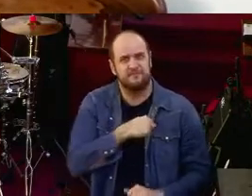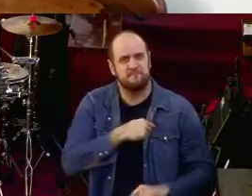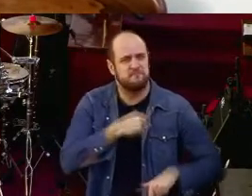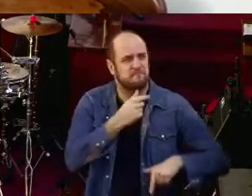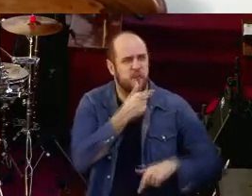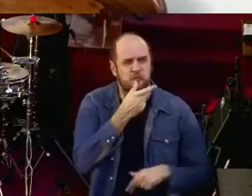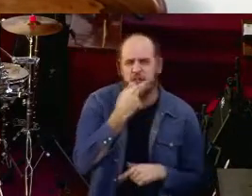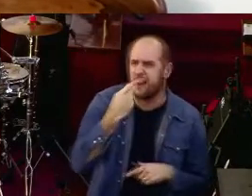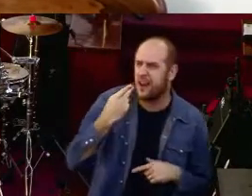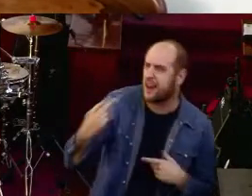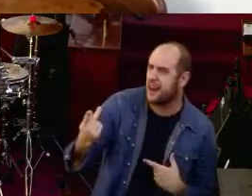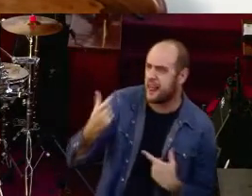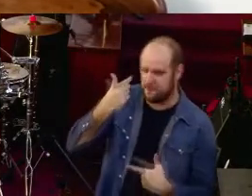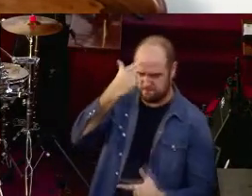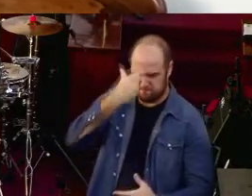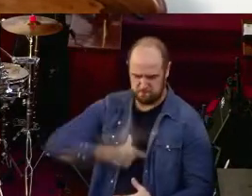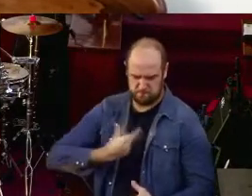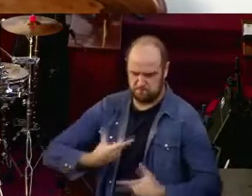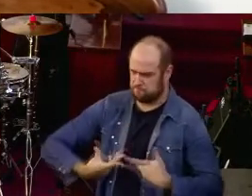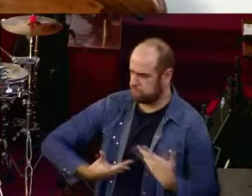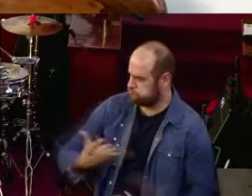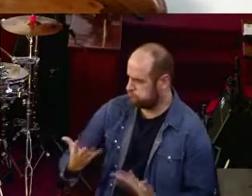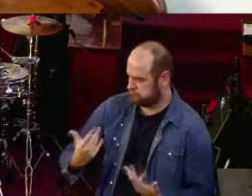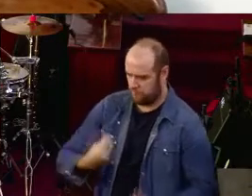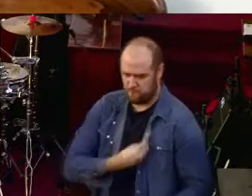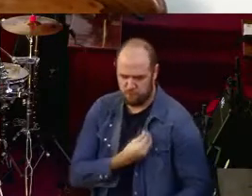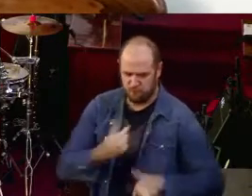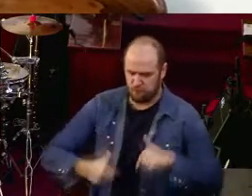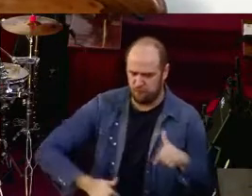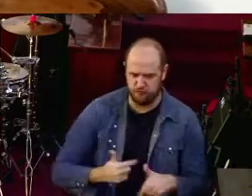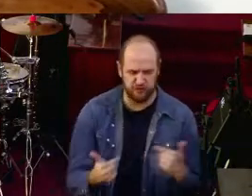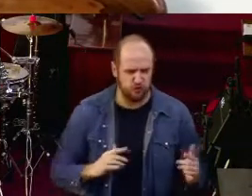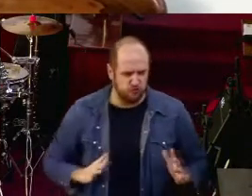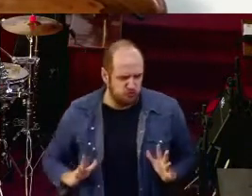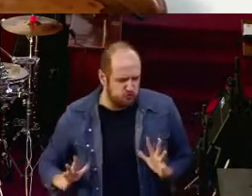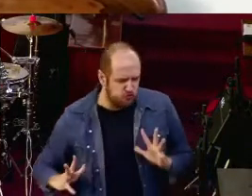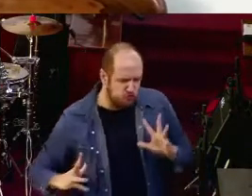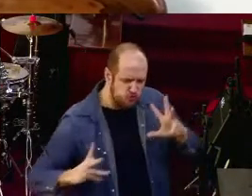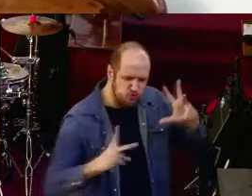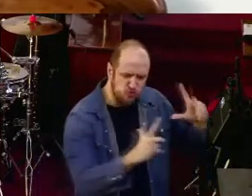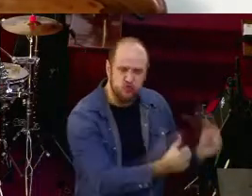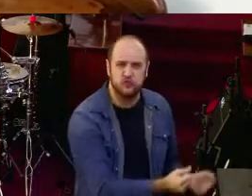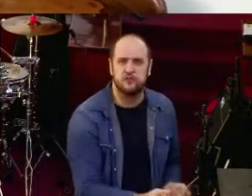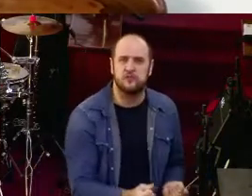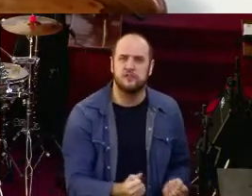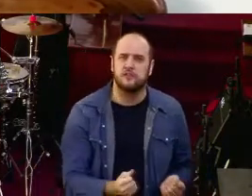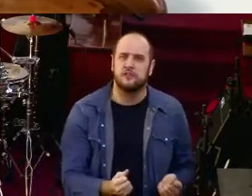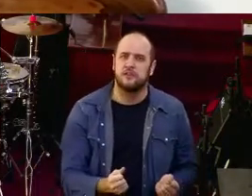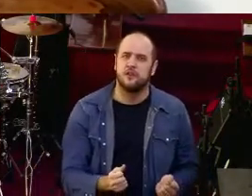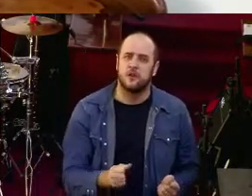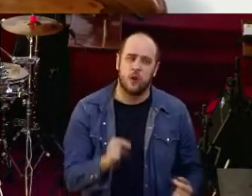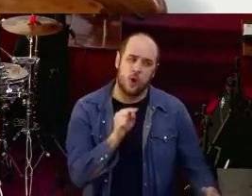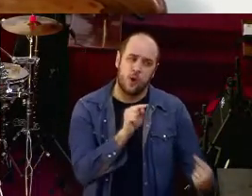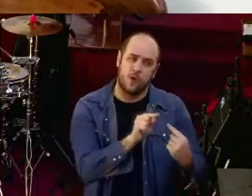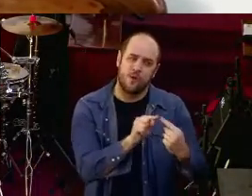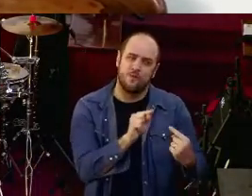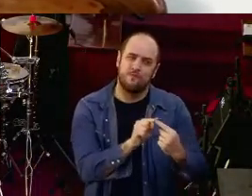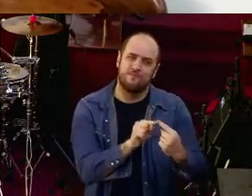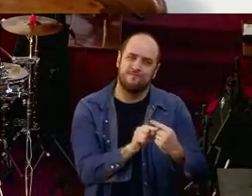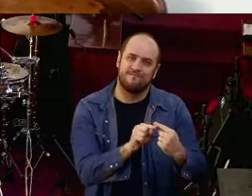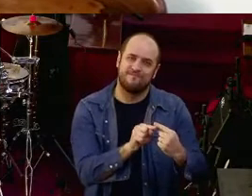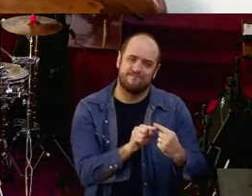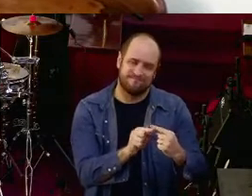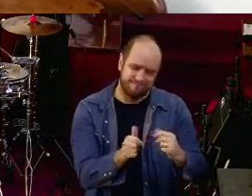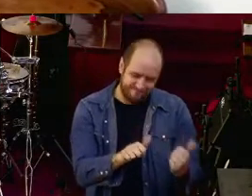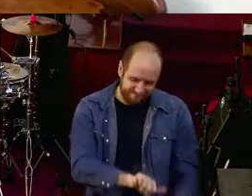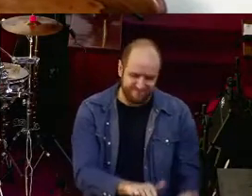ações e todas as nossas práticas, elas são um eco do nosso batismo. Nós